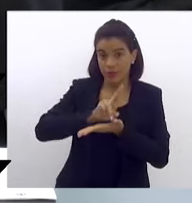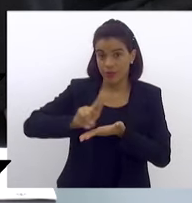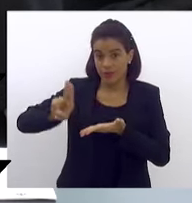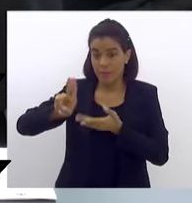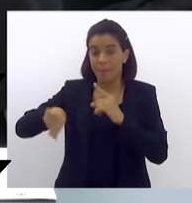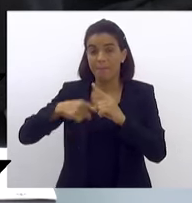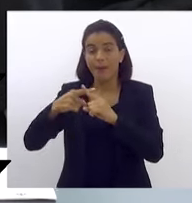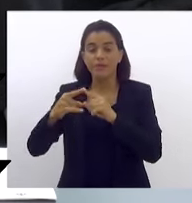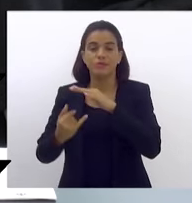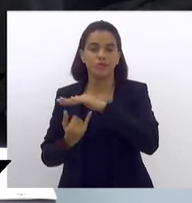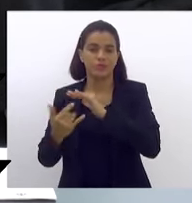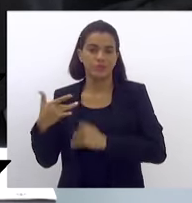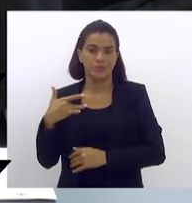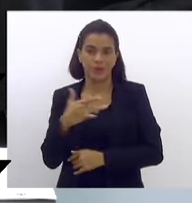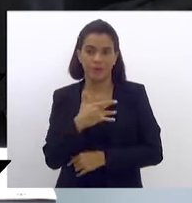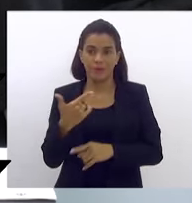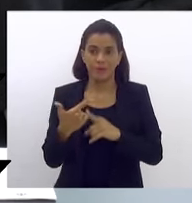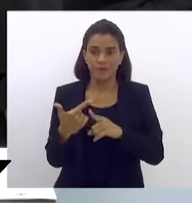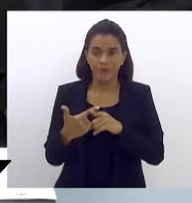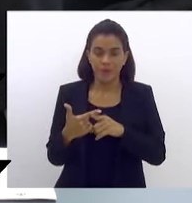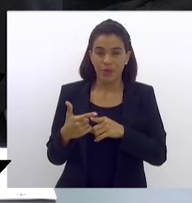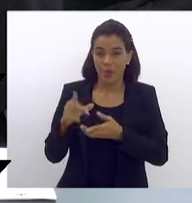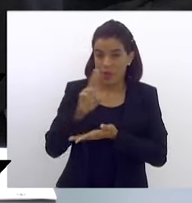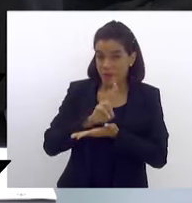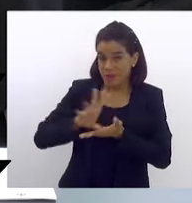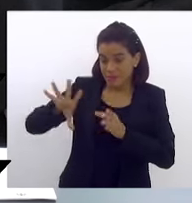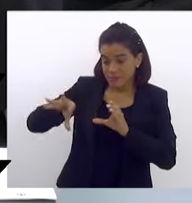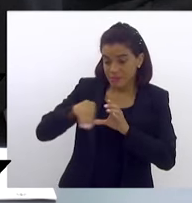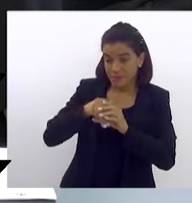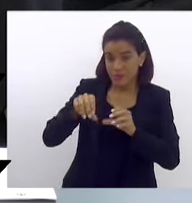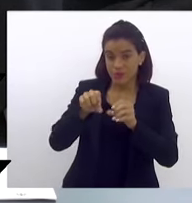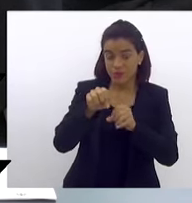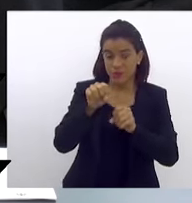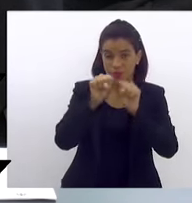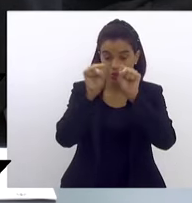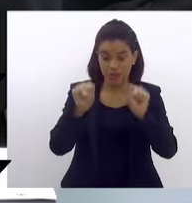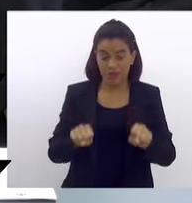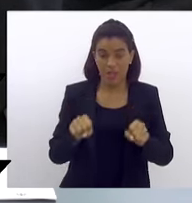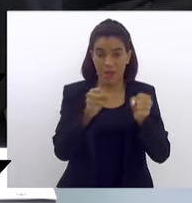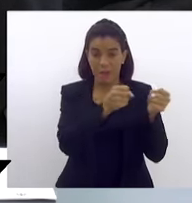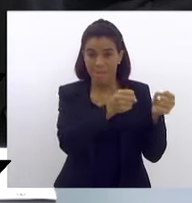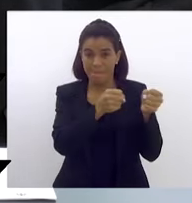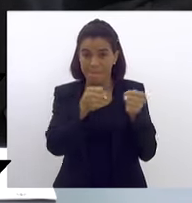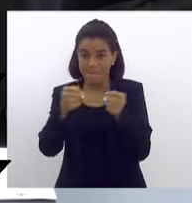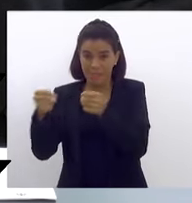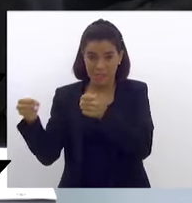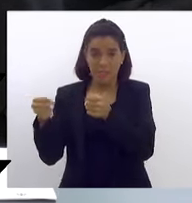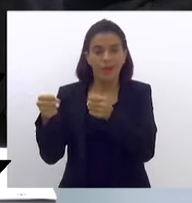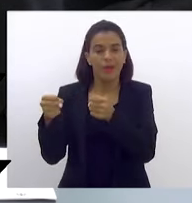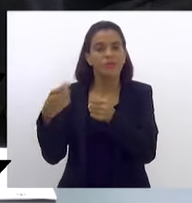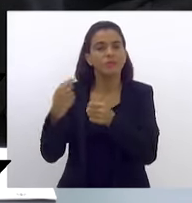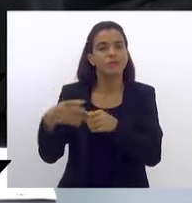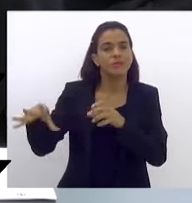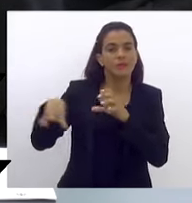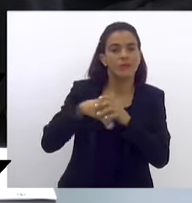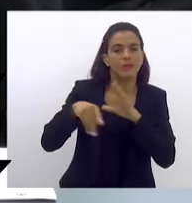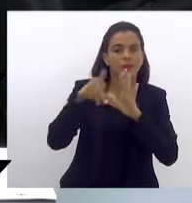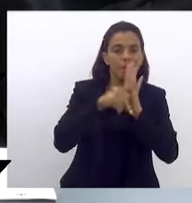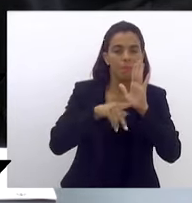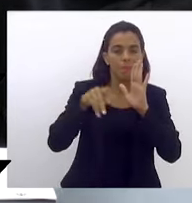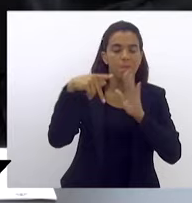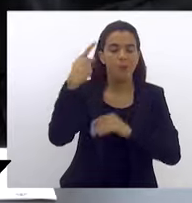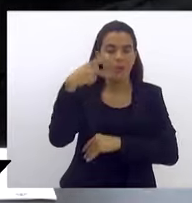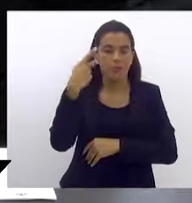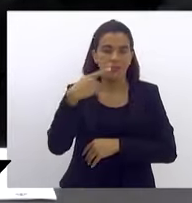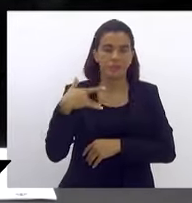instituições de saúde porque a universidade para adentrar no sistema prisional para fazer um tratamento desse tipo tem que ser em cima de uma política de saúde tem que ser uma